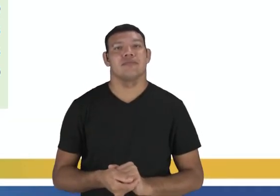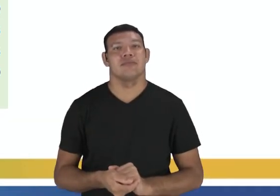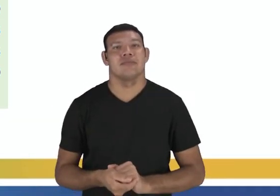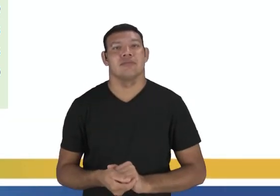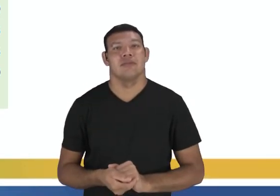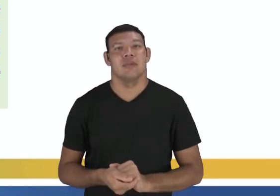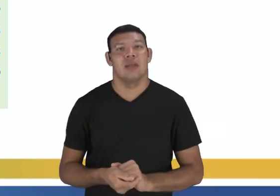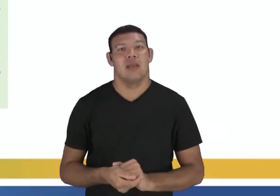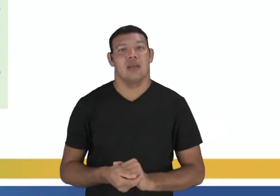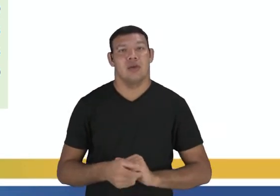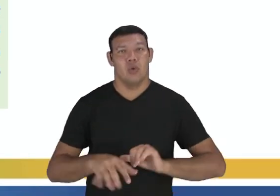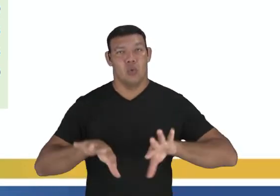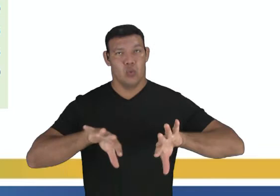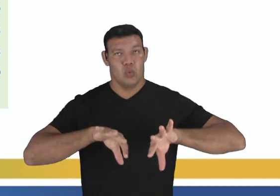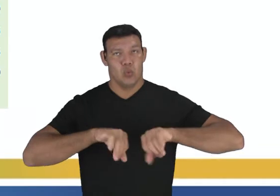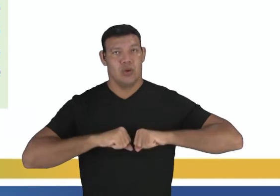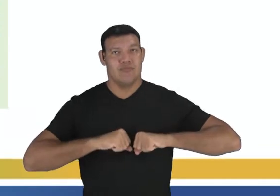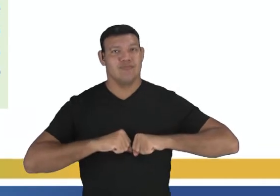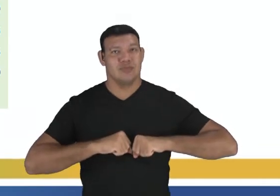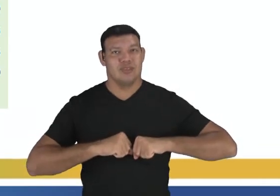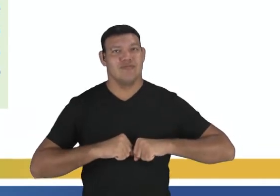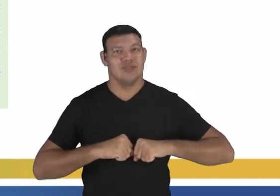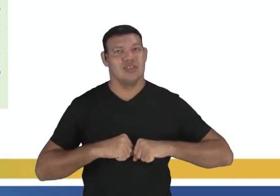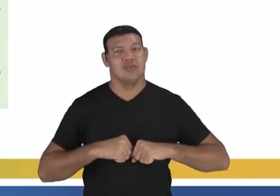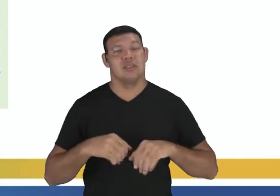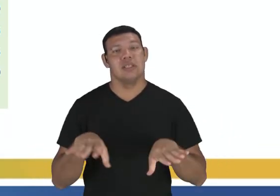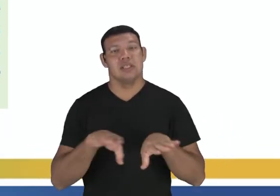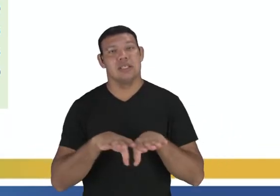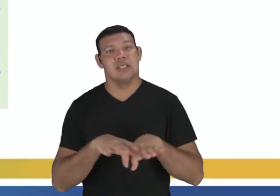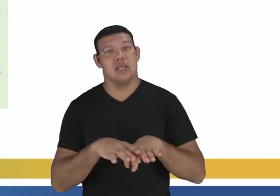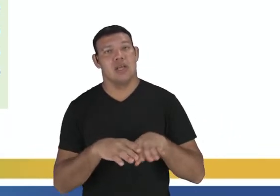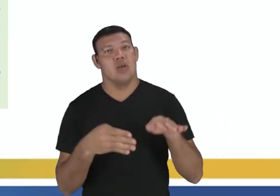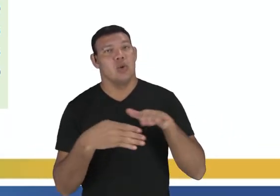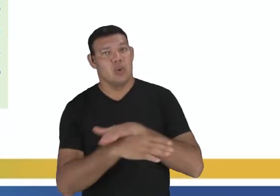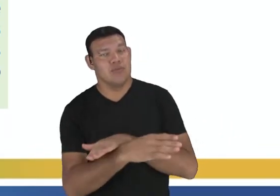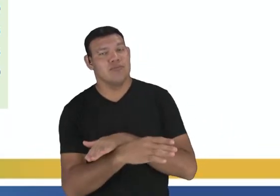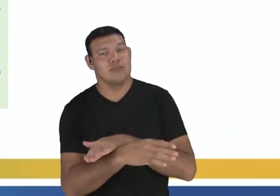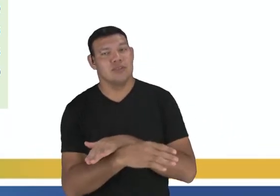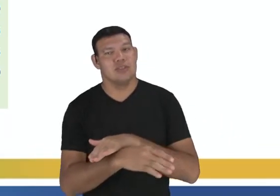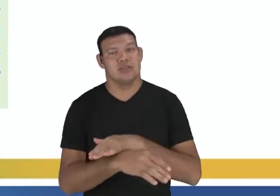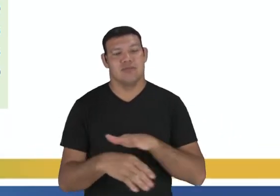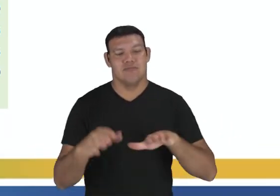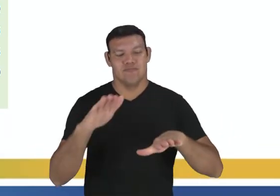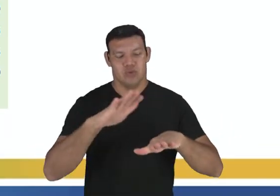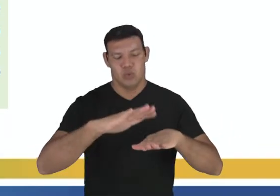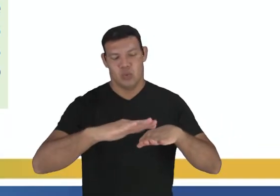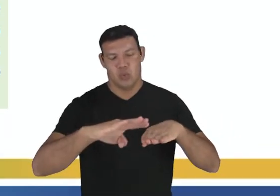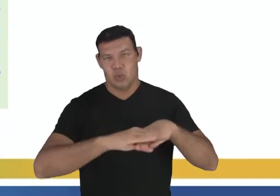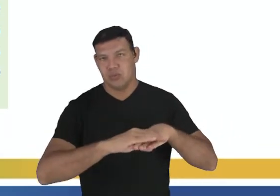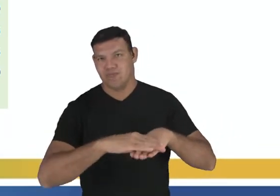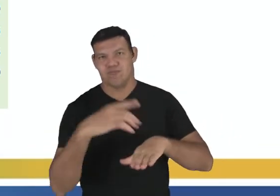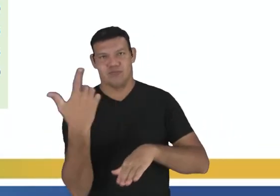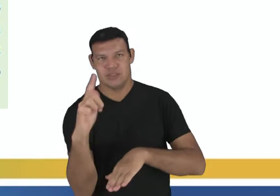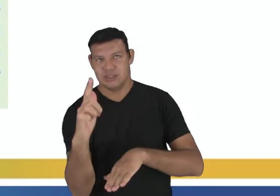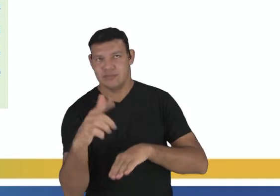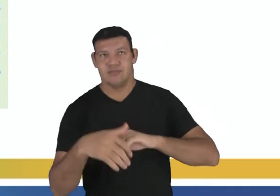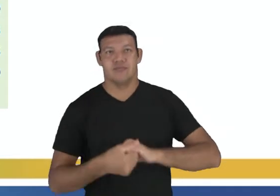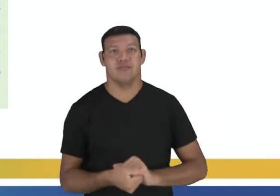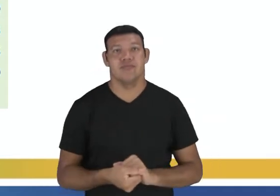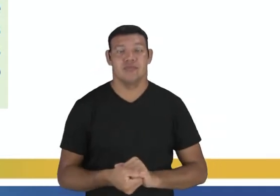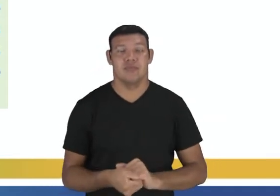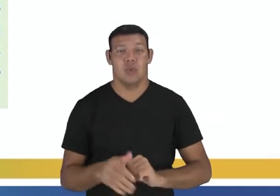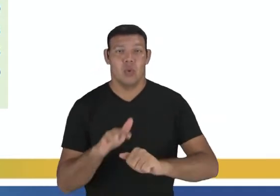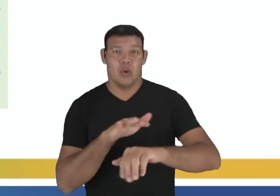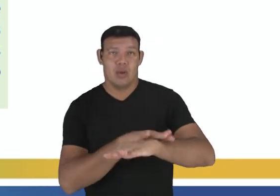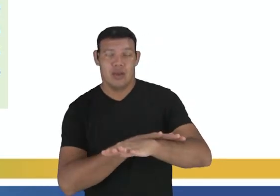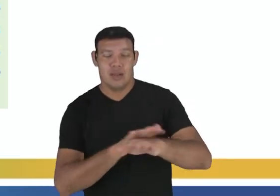bom? Então essas três variáveis fazem com que as crianças sejam mais atingidas por doenças veiculadas pelo solo, né? A criança